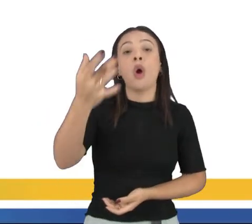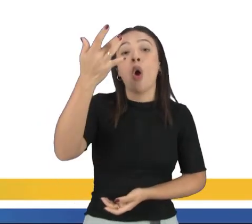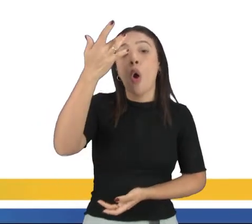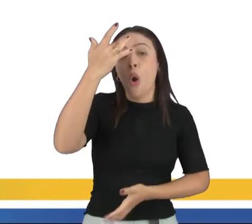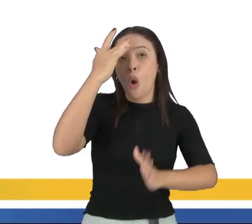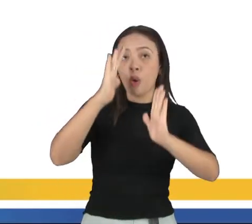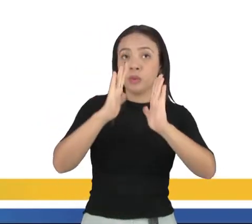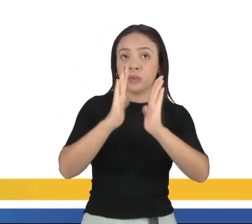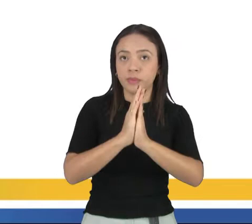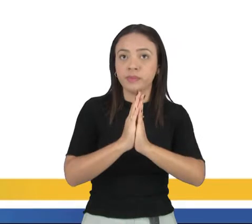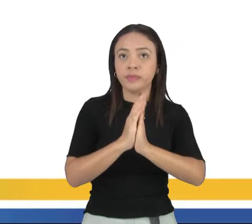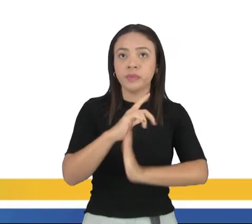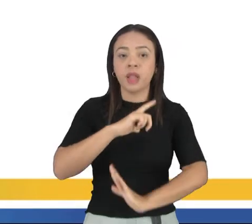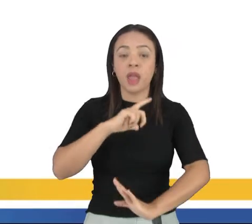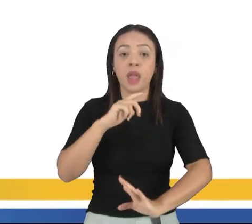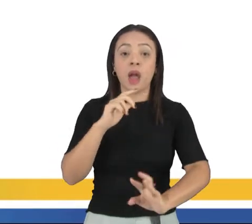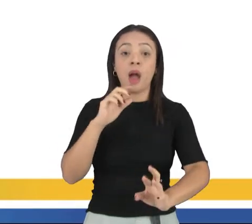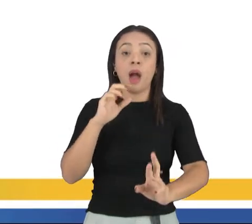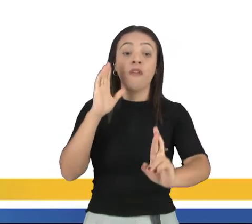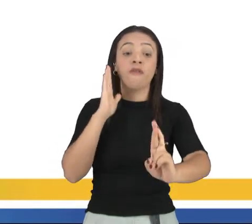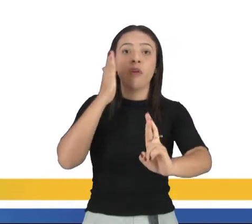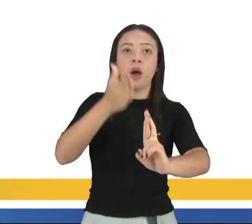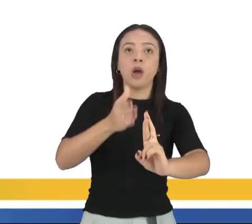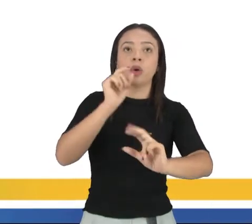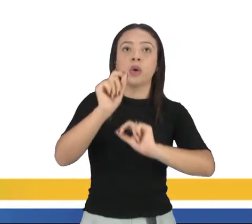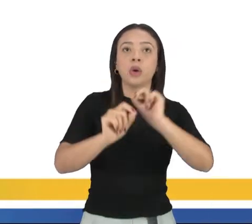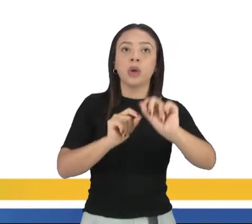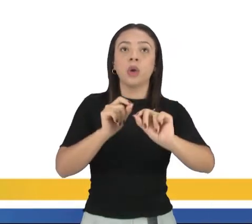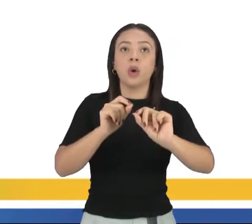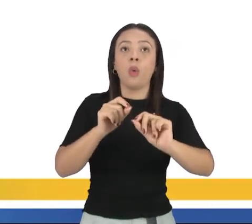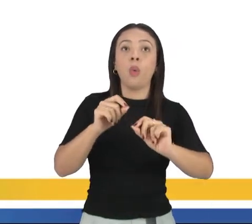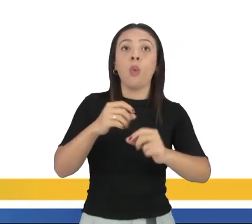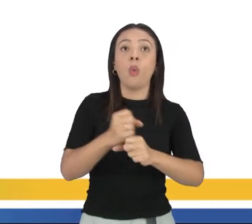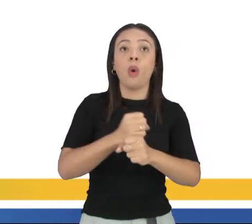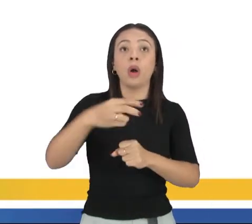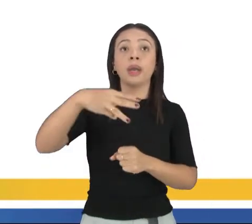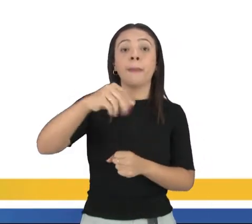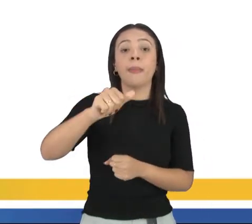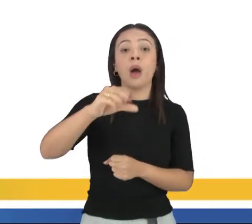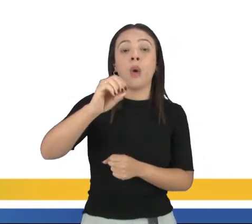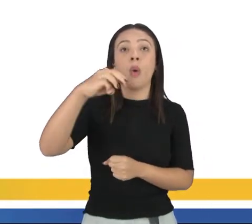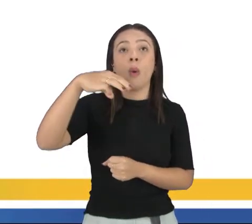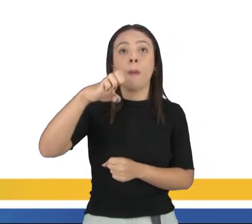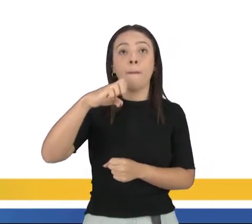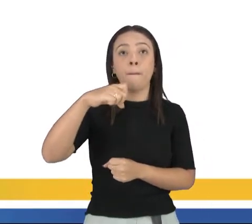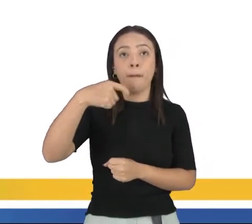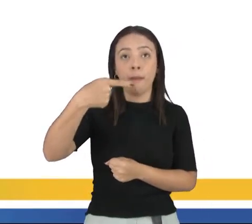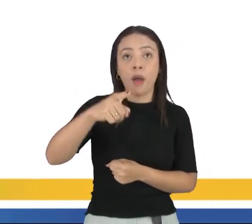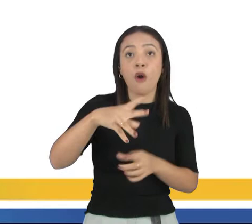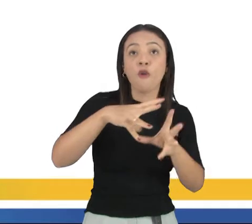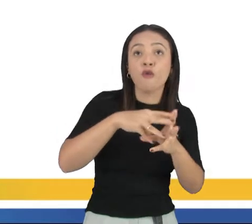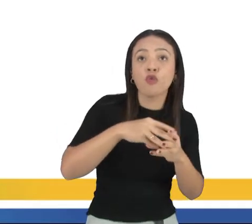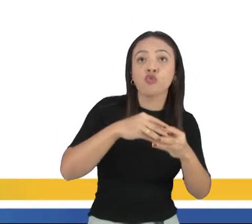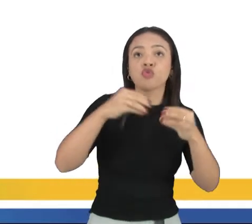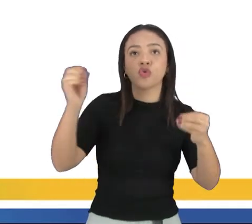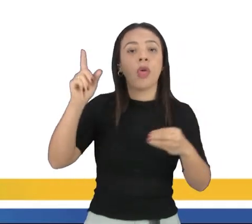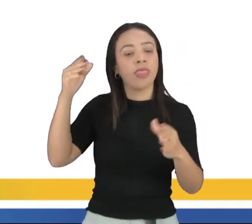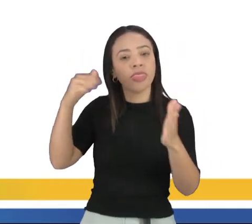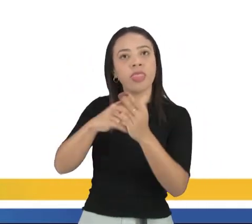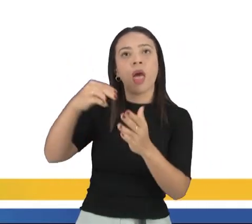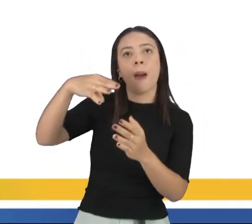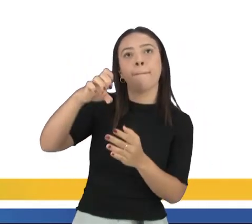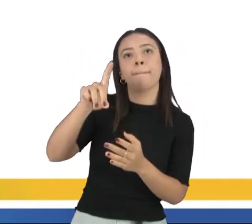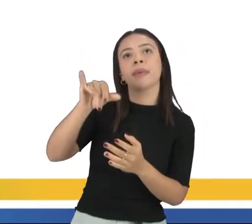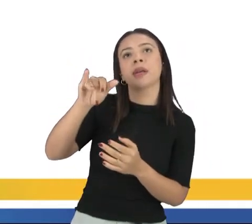os muçulmanos têm como referência o homem que Maomé fugiu de Meca para Medina isso ocorreu em 622